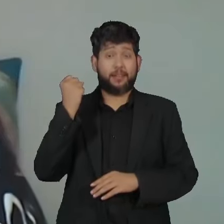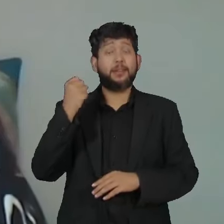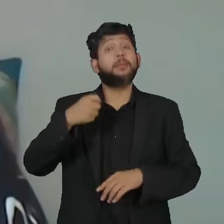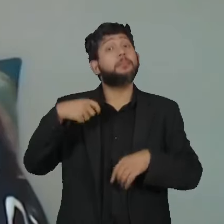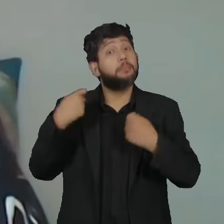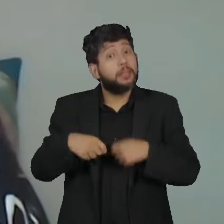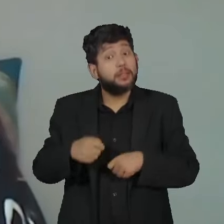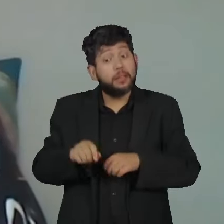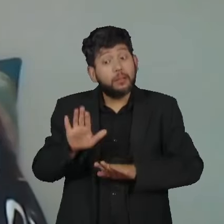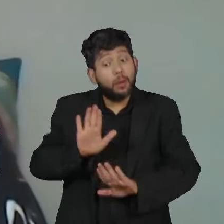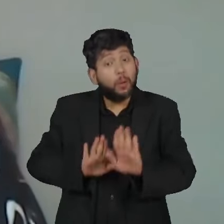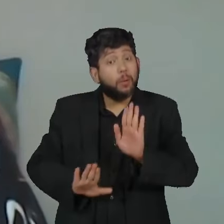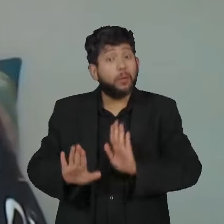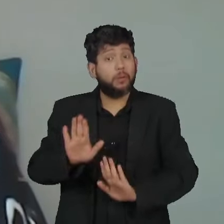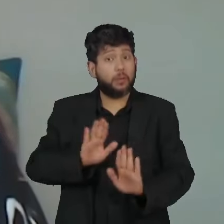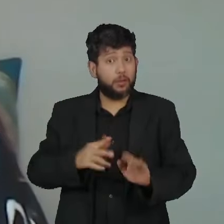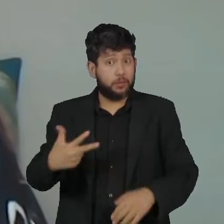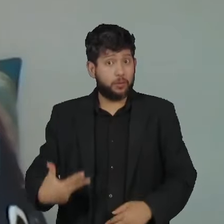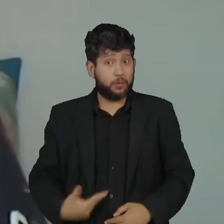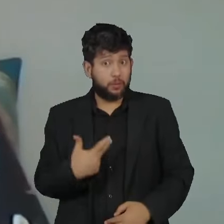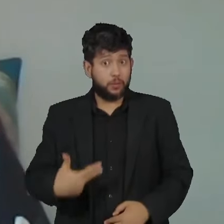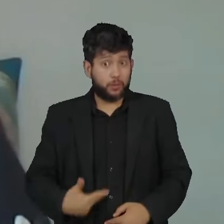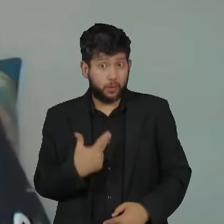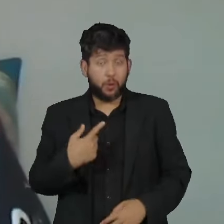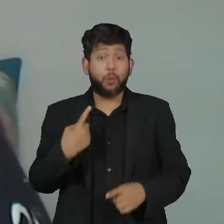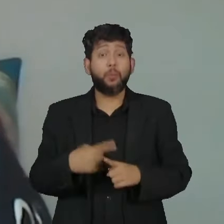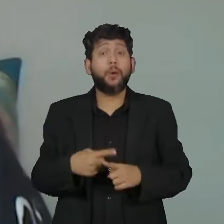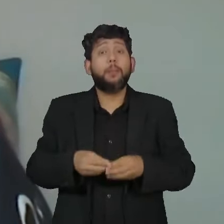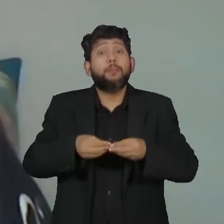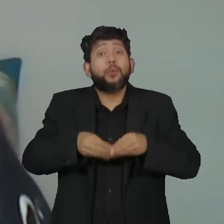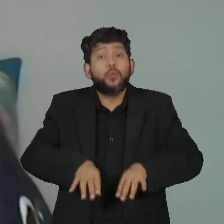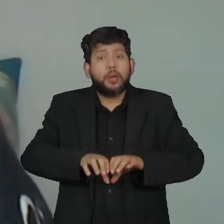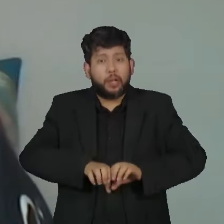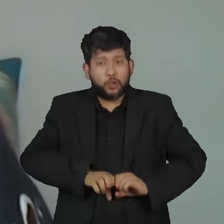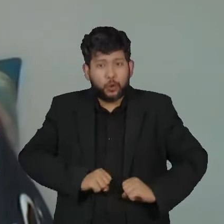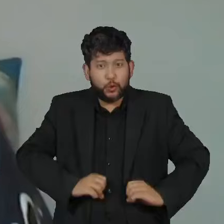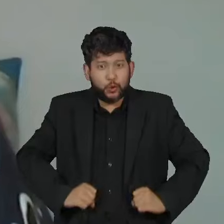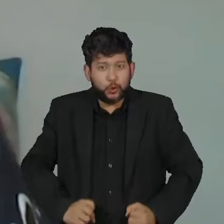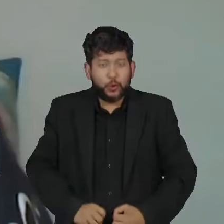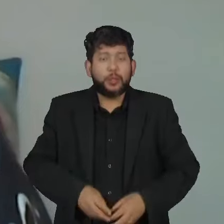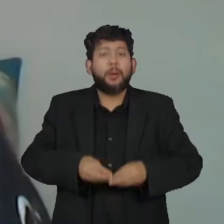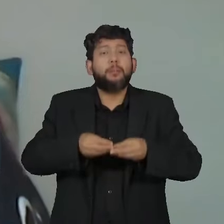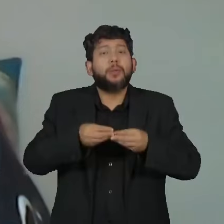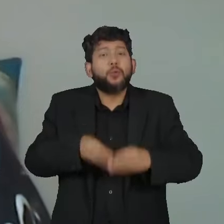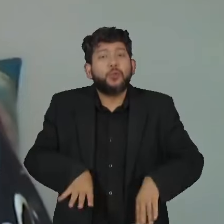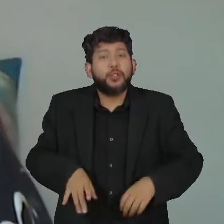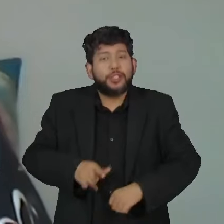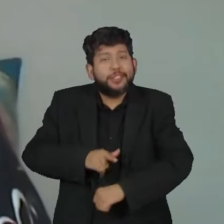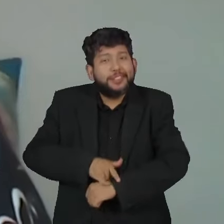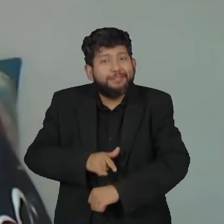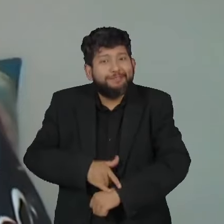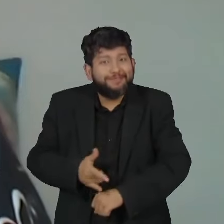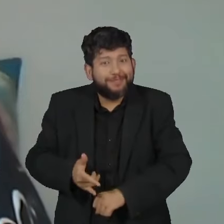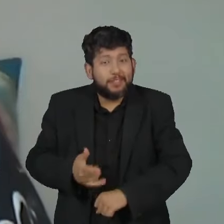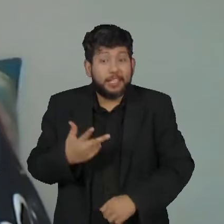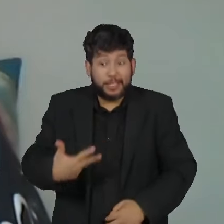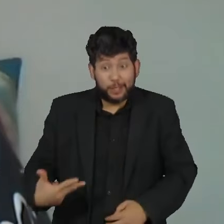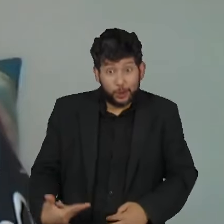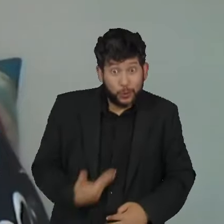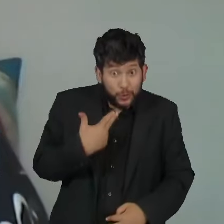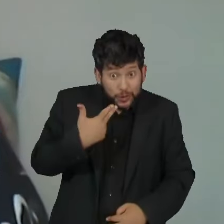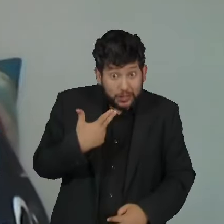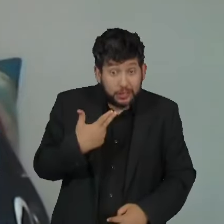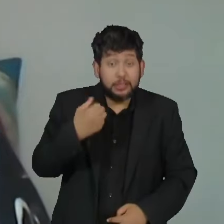um cuidado, porque a doença às vezes atinge o intestino, atinge o aparelho urinário, então essas cirurgias,